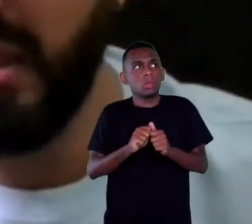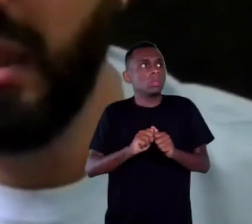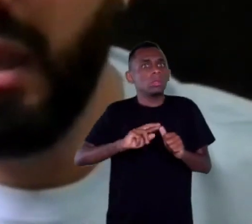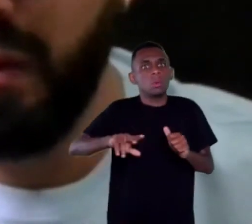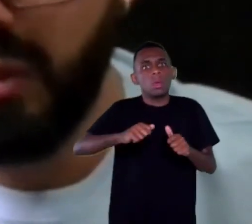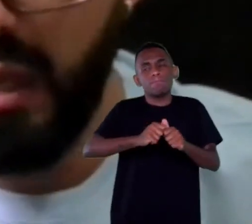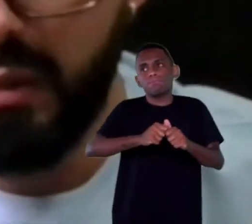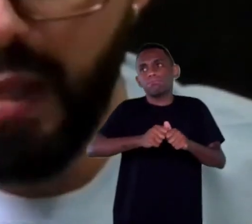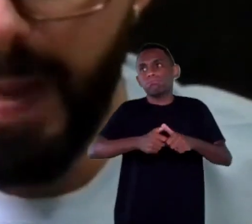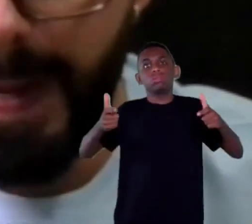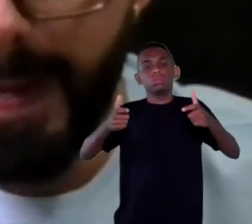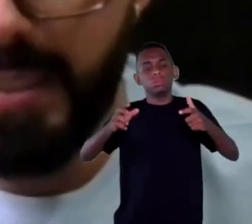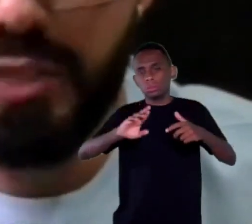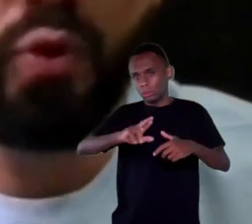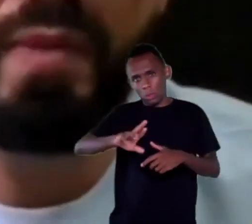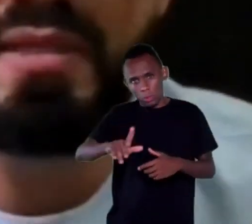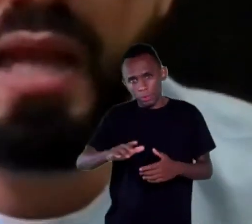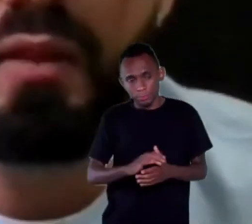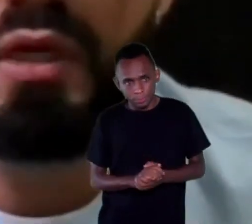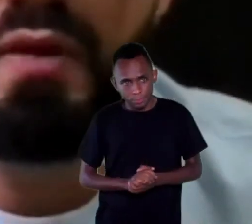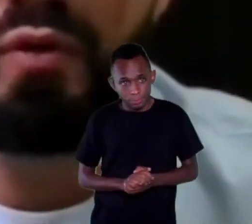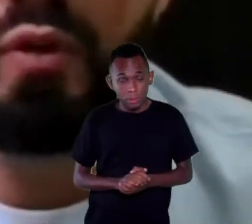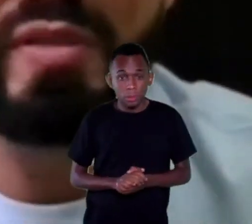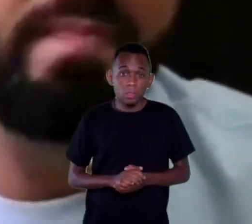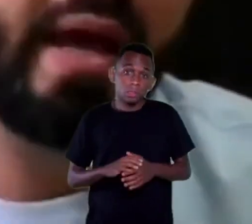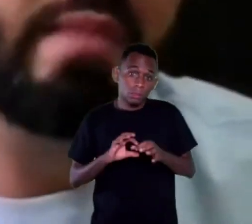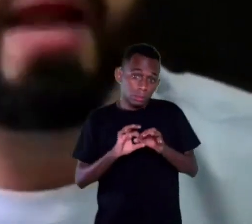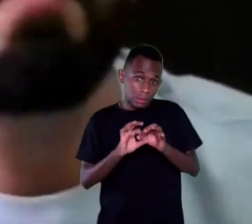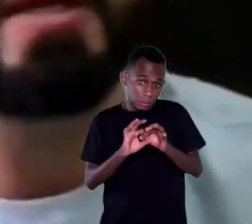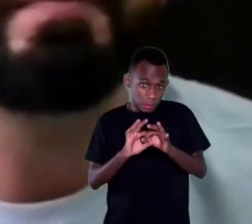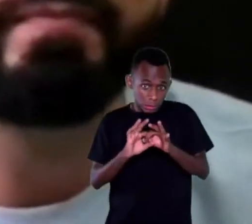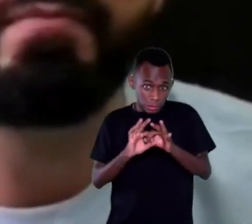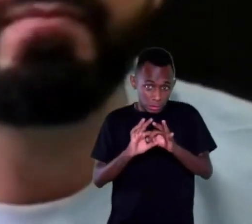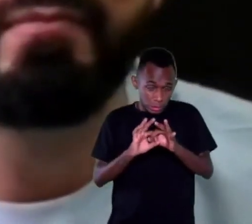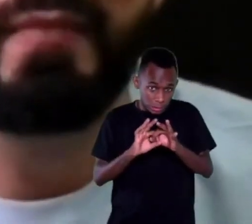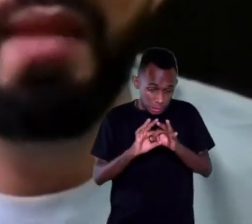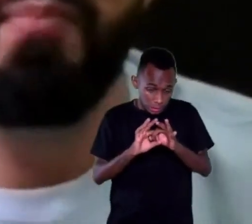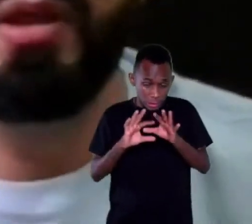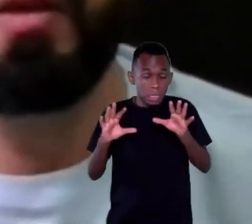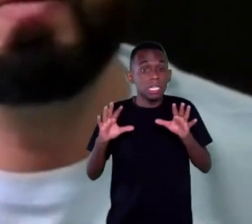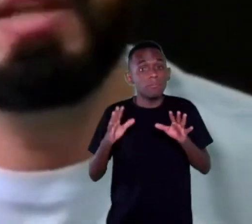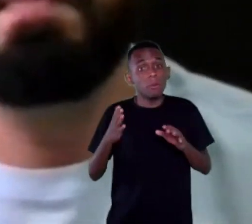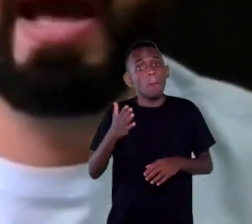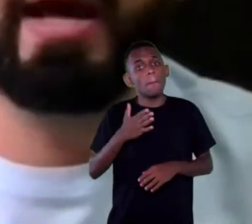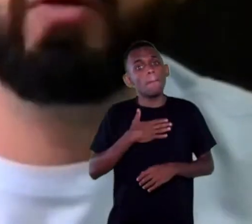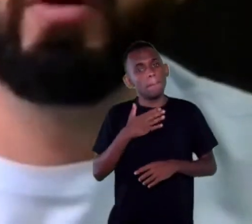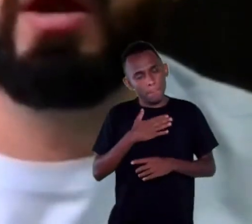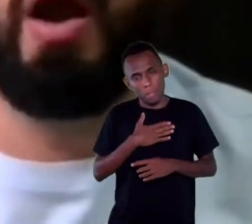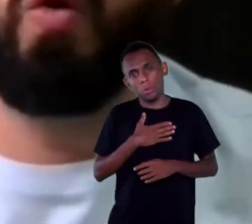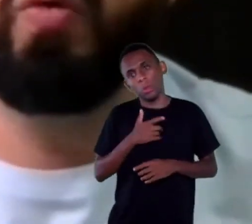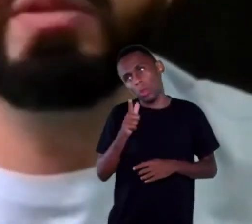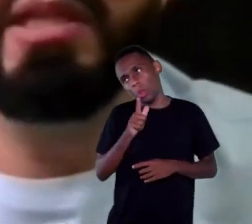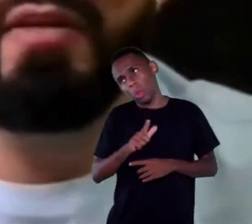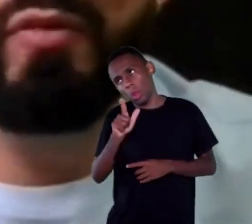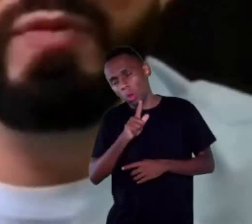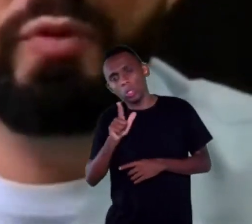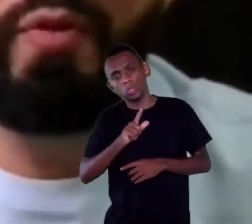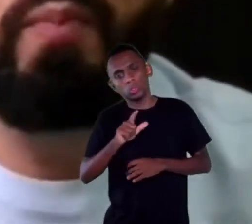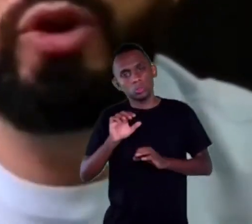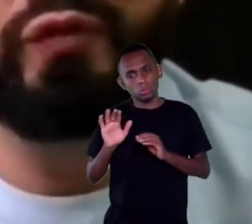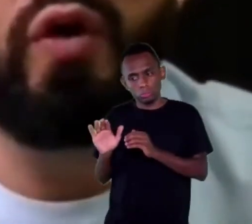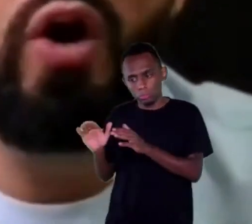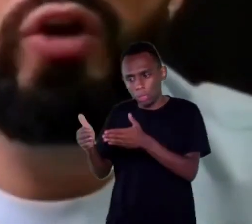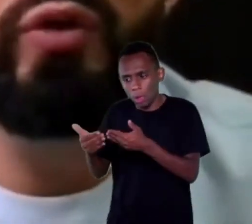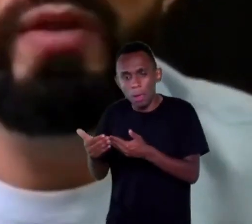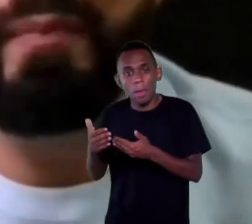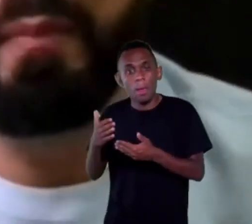tenho até disponibilizado o livro que eu separei para mim, né? Porque eu separo alguns livros para o